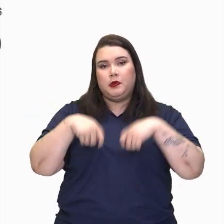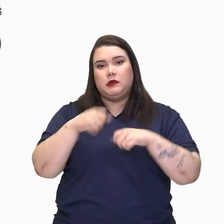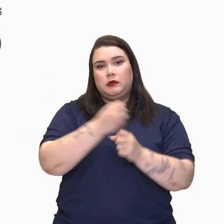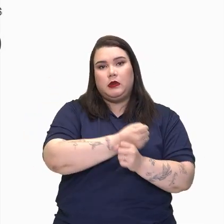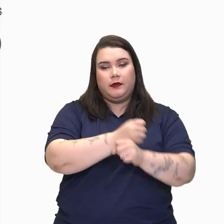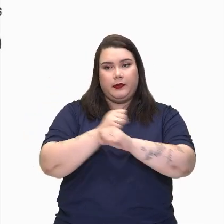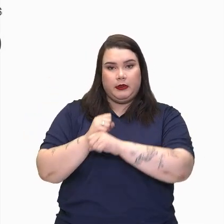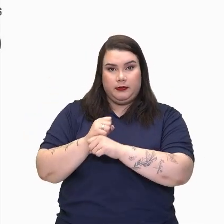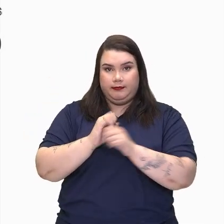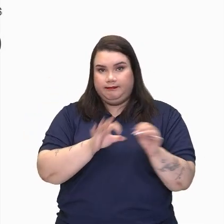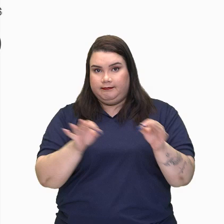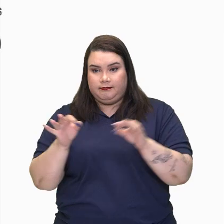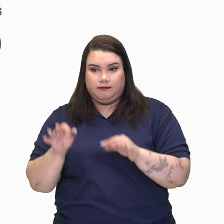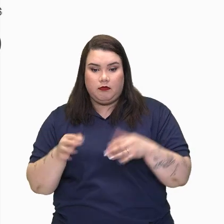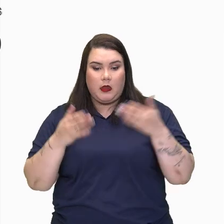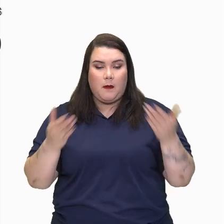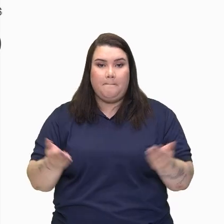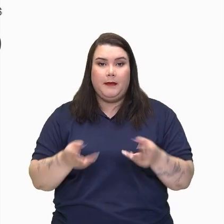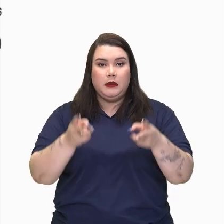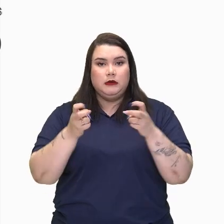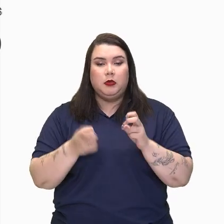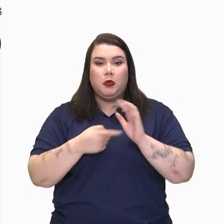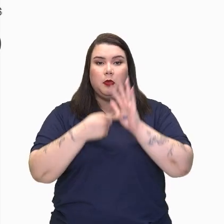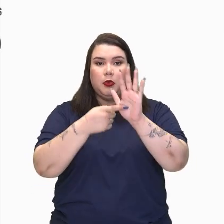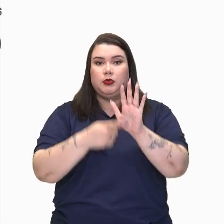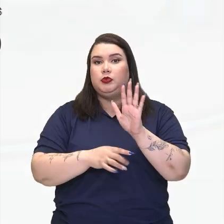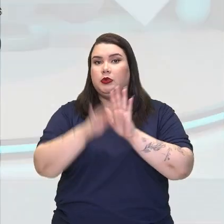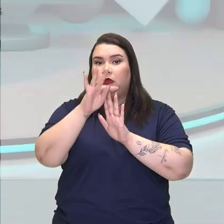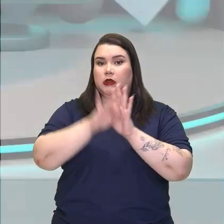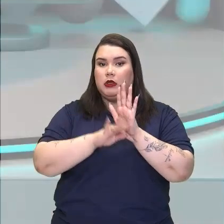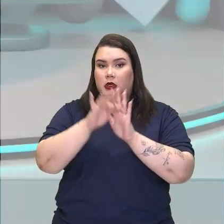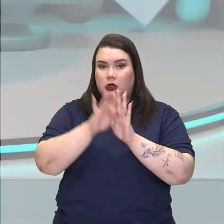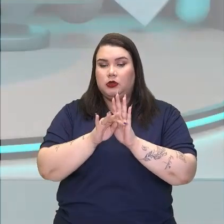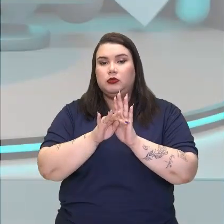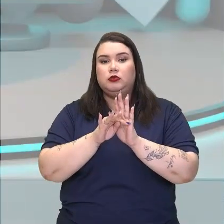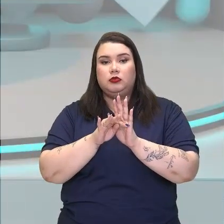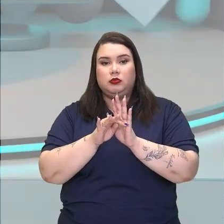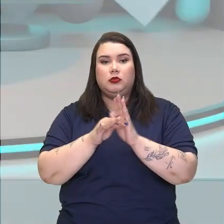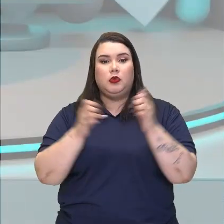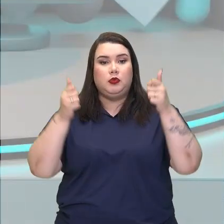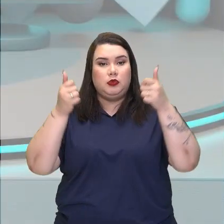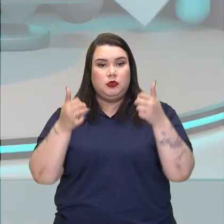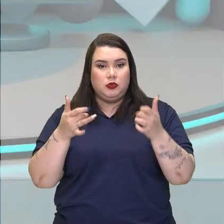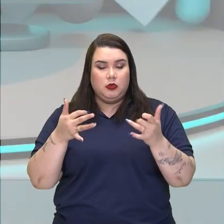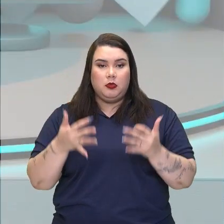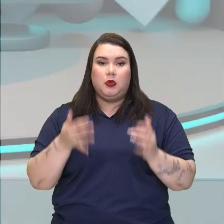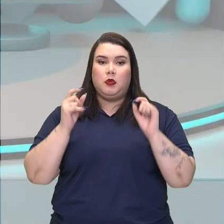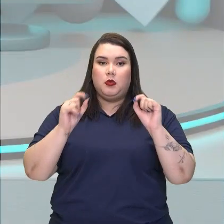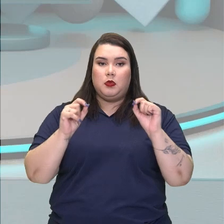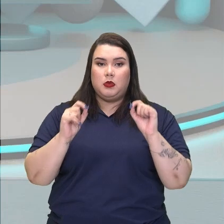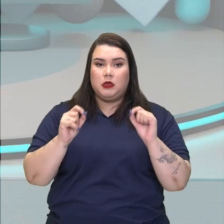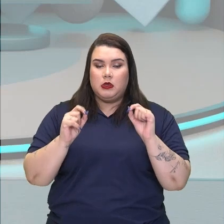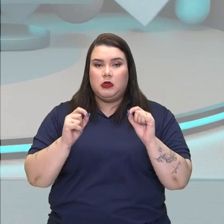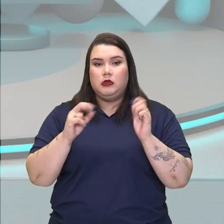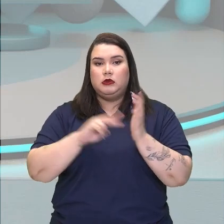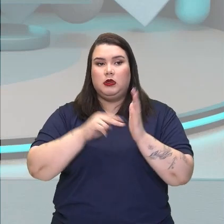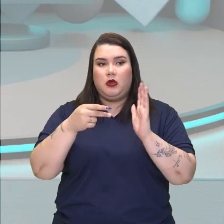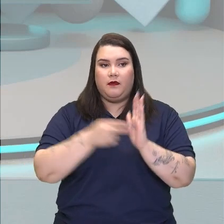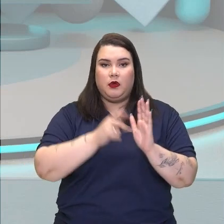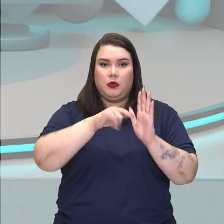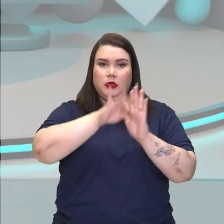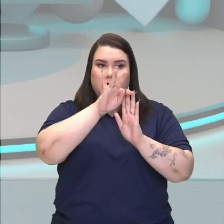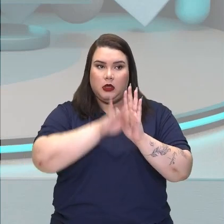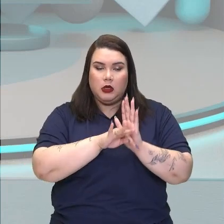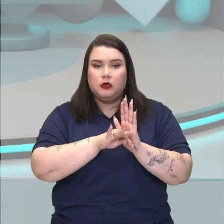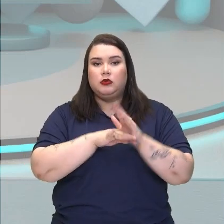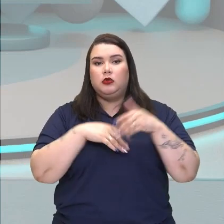vista. Então, perceba que eu trouxe os textos motivadores, não é? Expliquei ali o que são esses textos